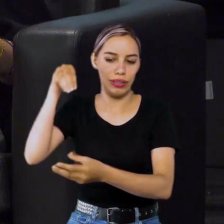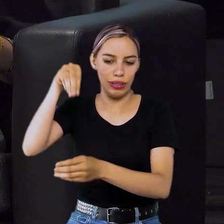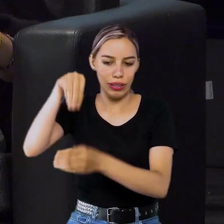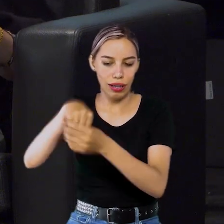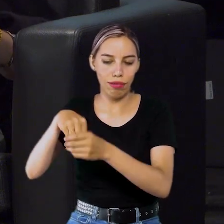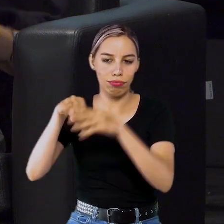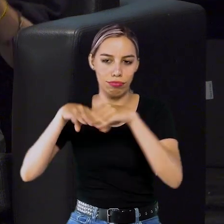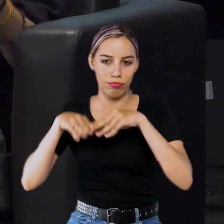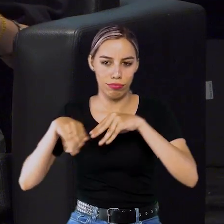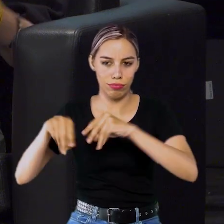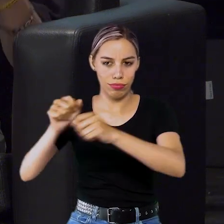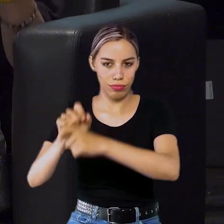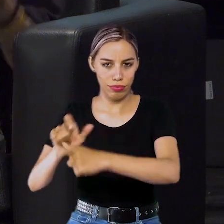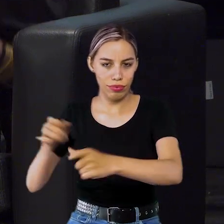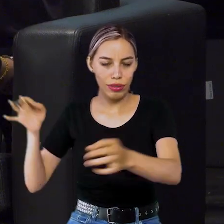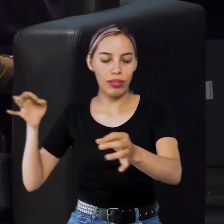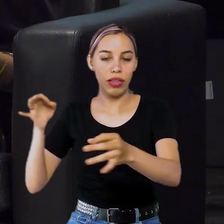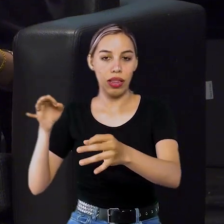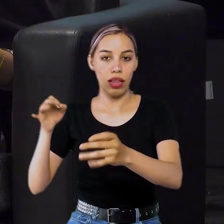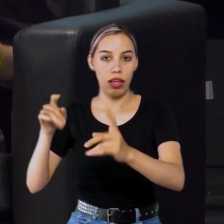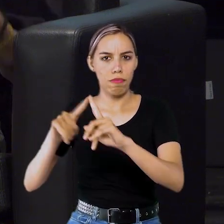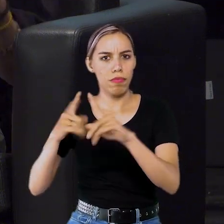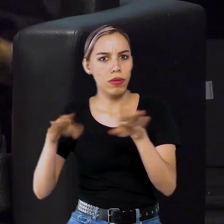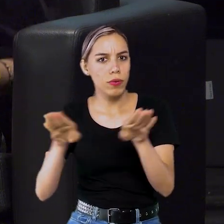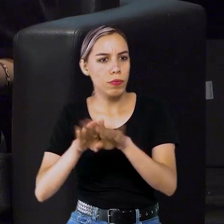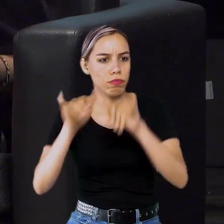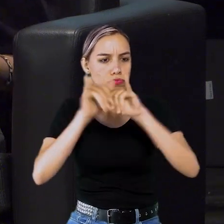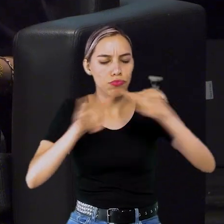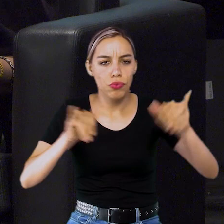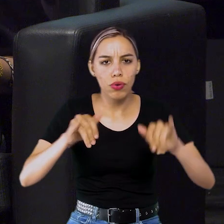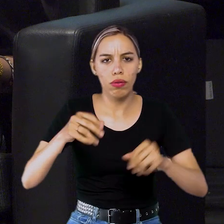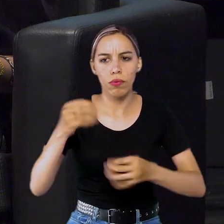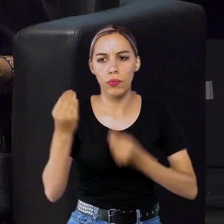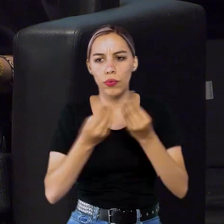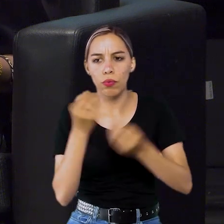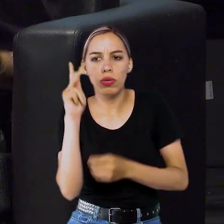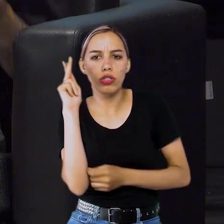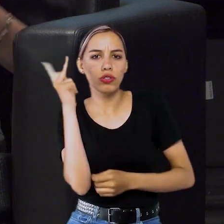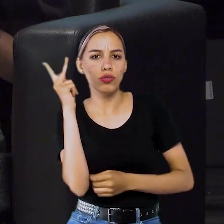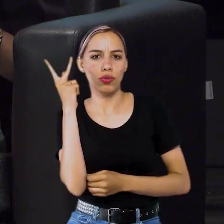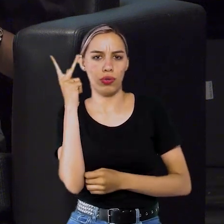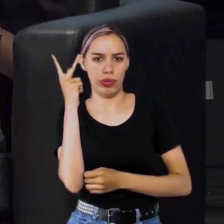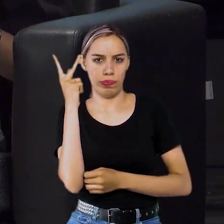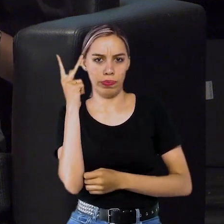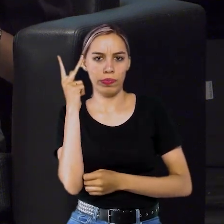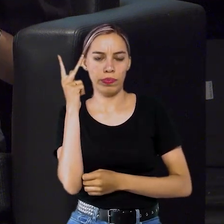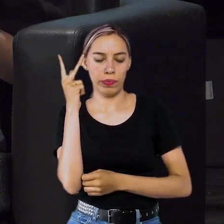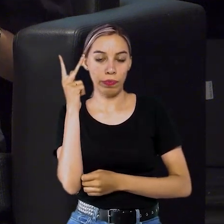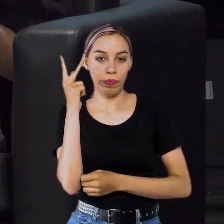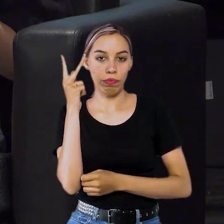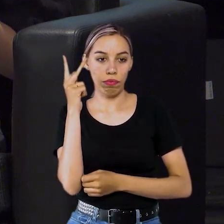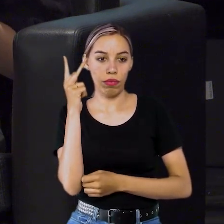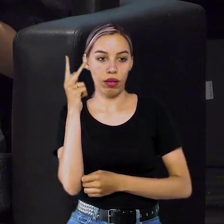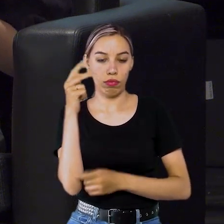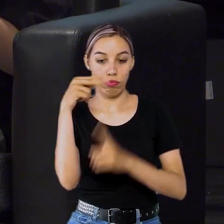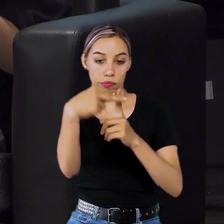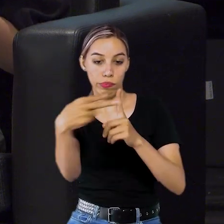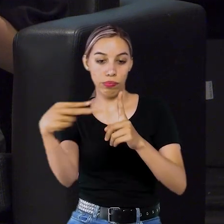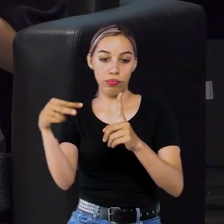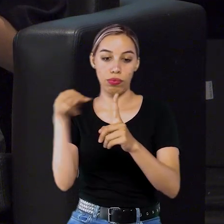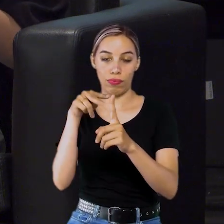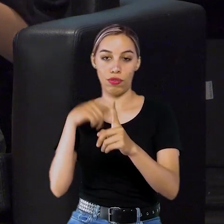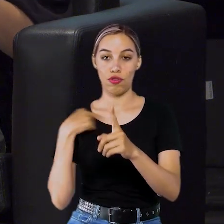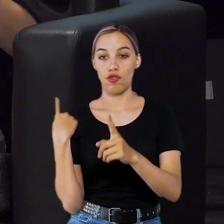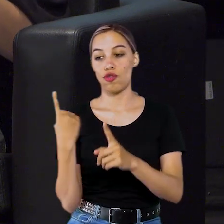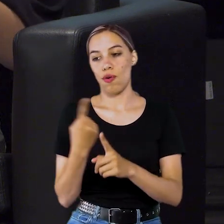território, mas, sobretudo, de recontar e contar mesmo essa história, através do nosso olhar,